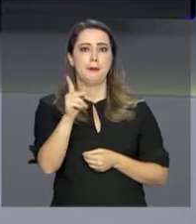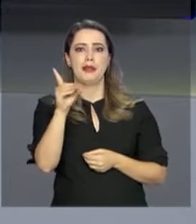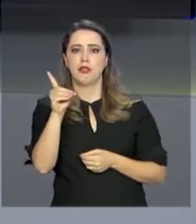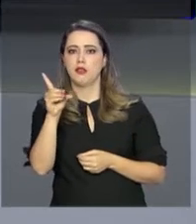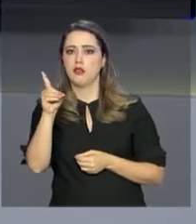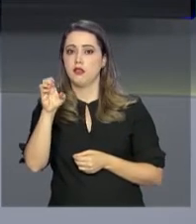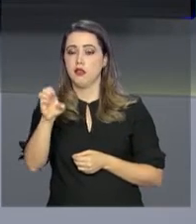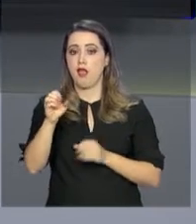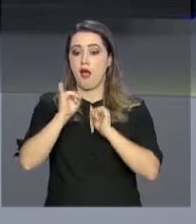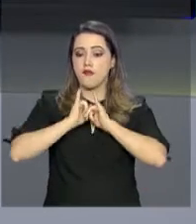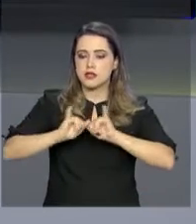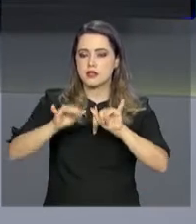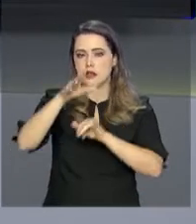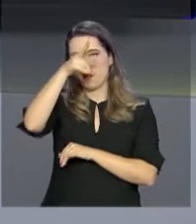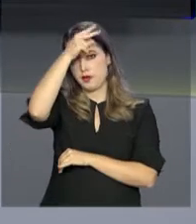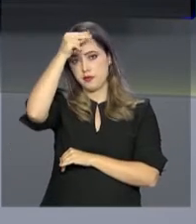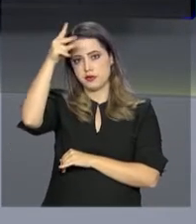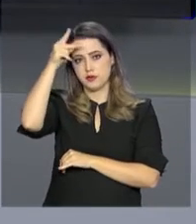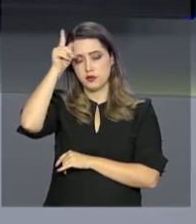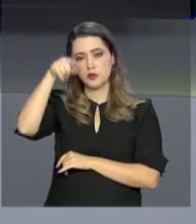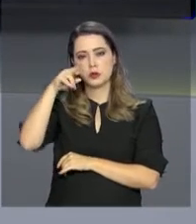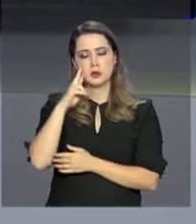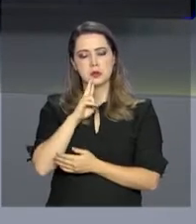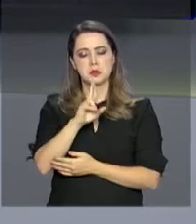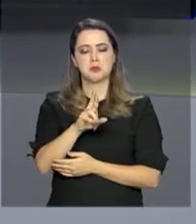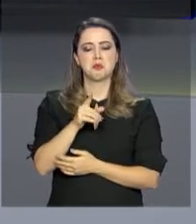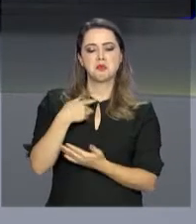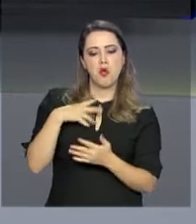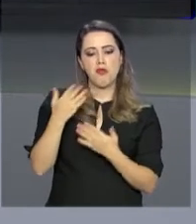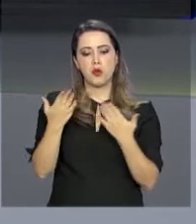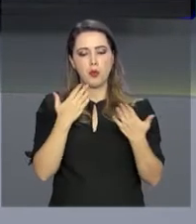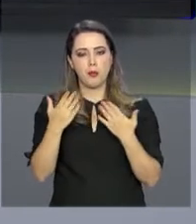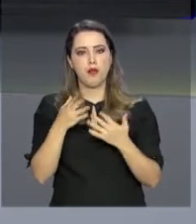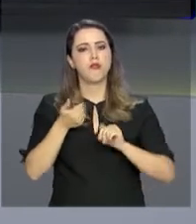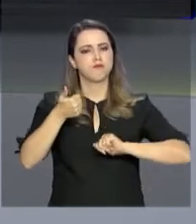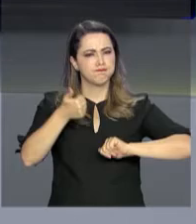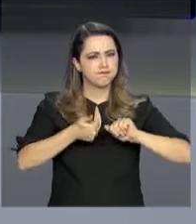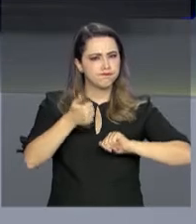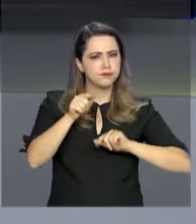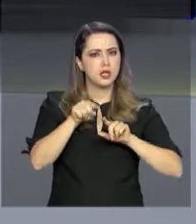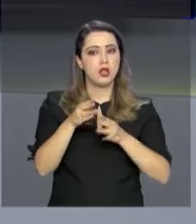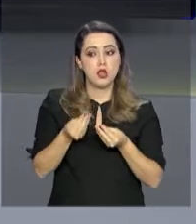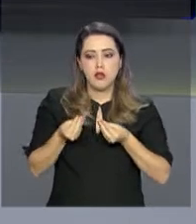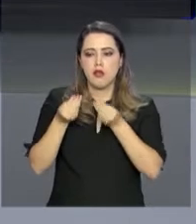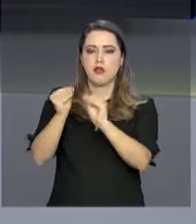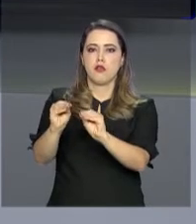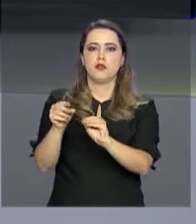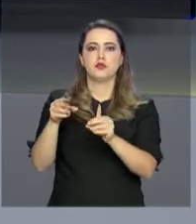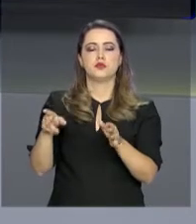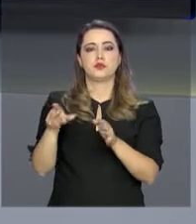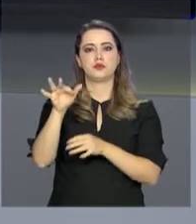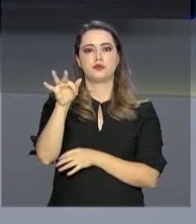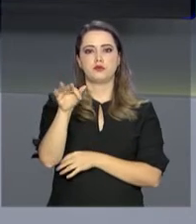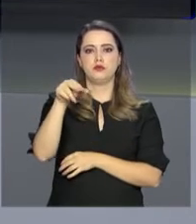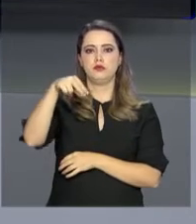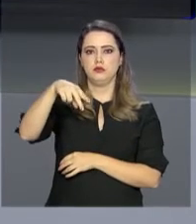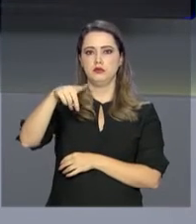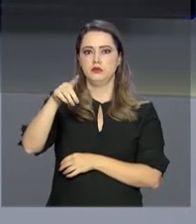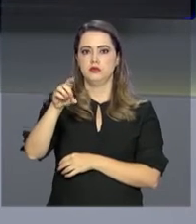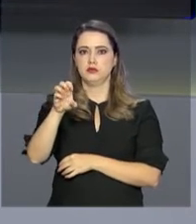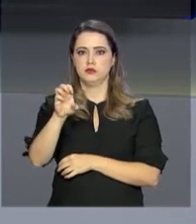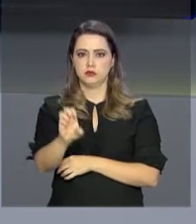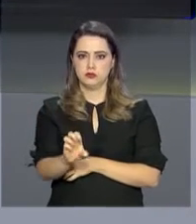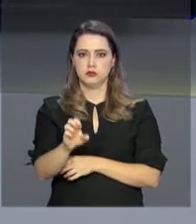as prefeituras que são as responsáveis por verificar a regularidade dos gastos e fazer o envio dos dados ao fundo nacional de desenvolvimento